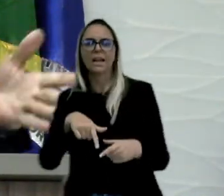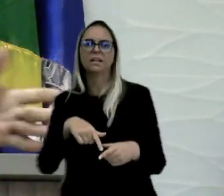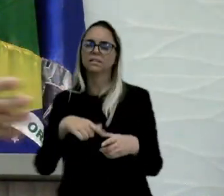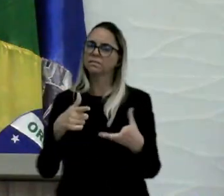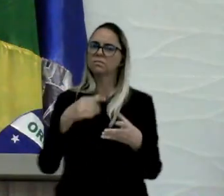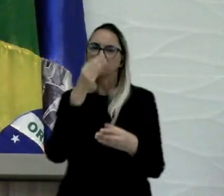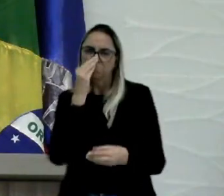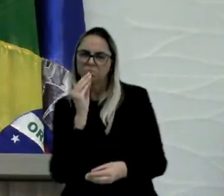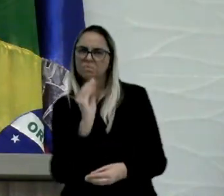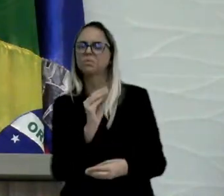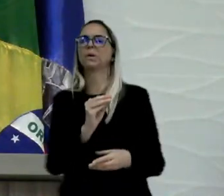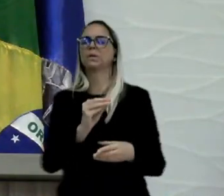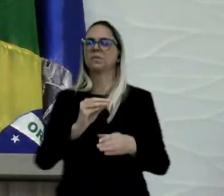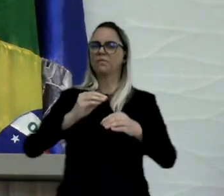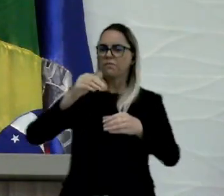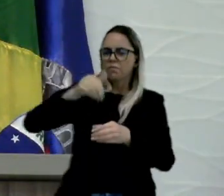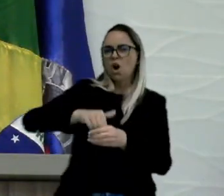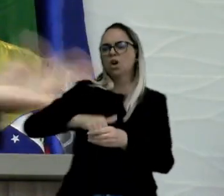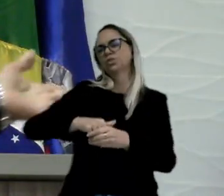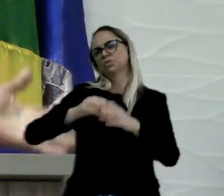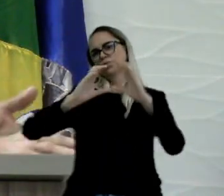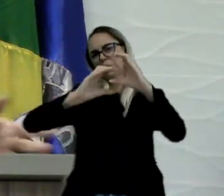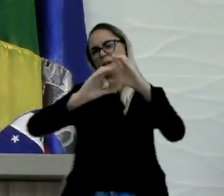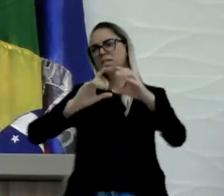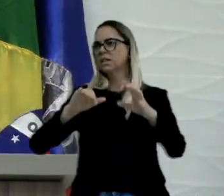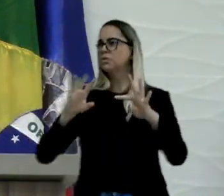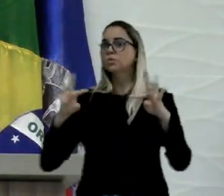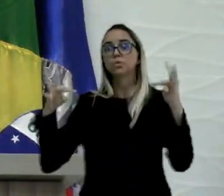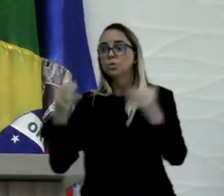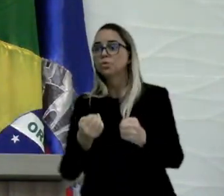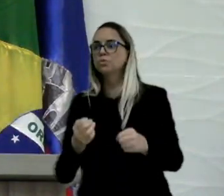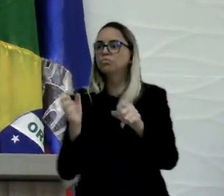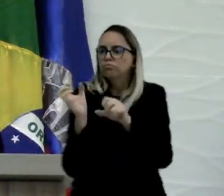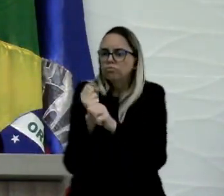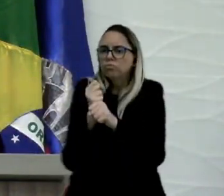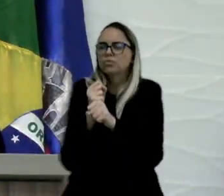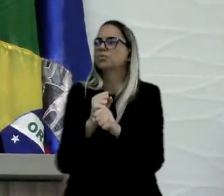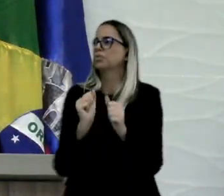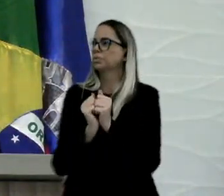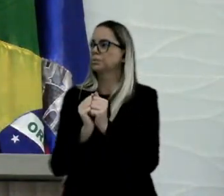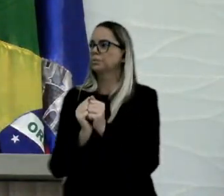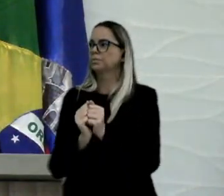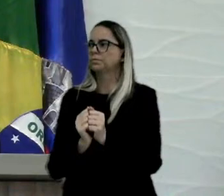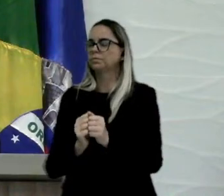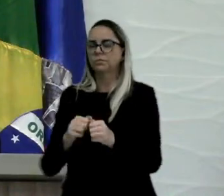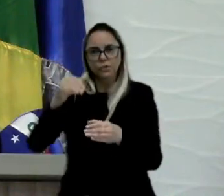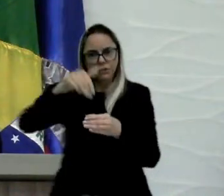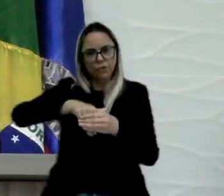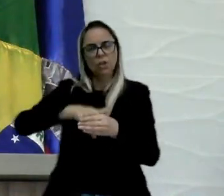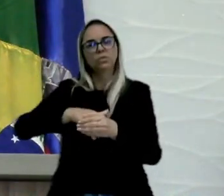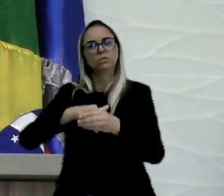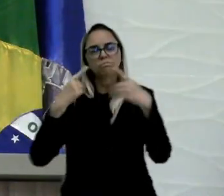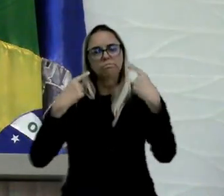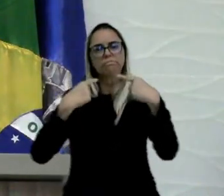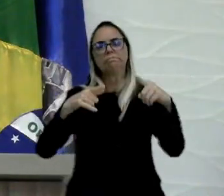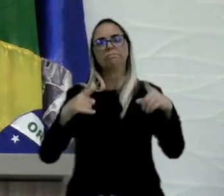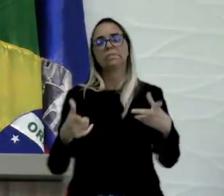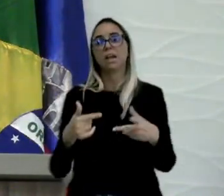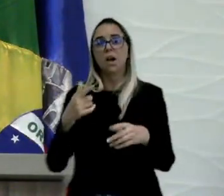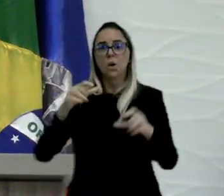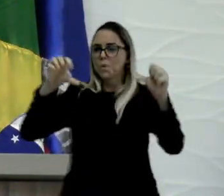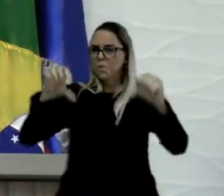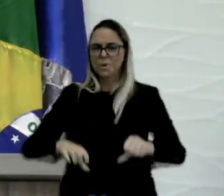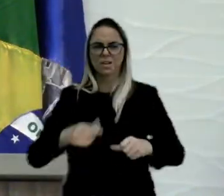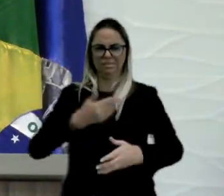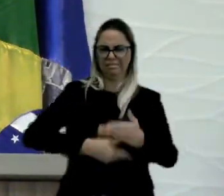bom Vereador vossa excelência mudasse e seja por unanimidade o voto de repúdio a Compesa pelo péssimo atendimento